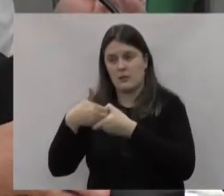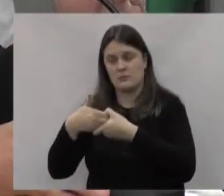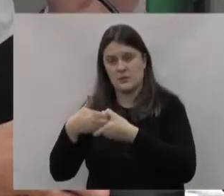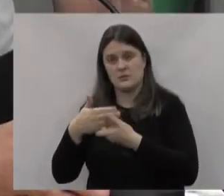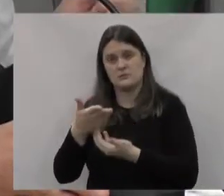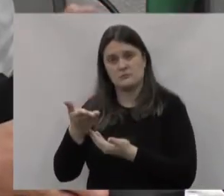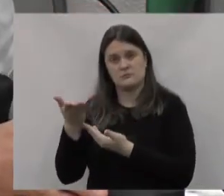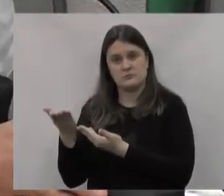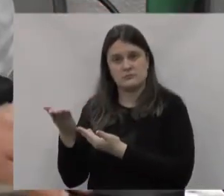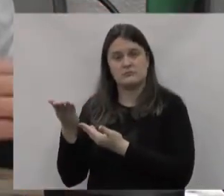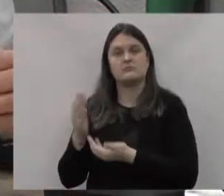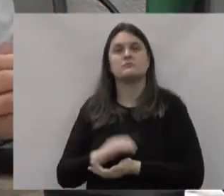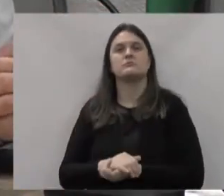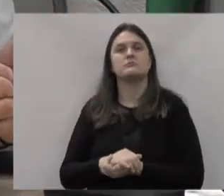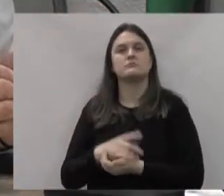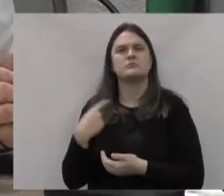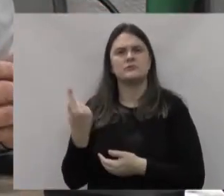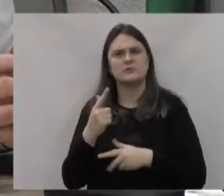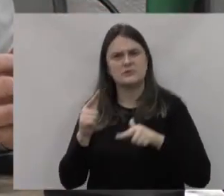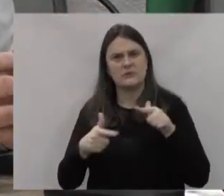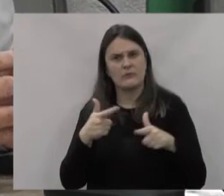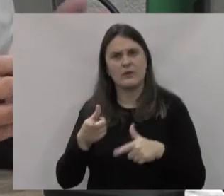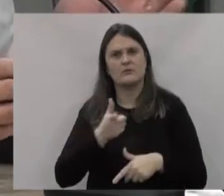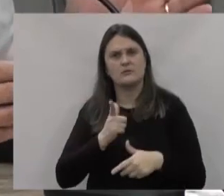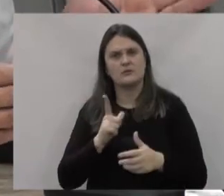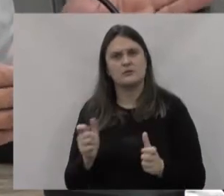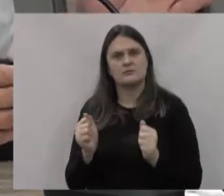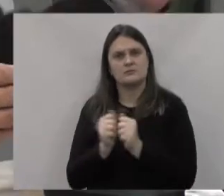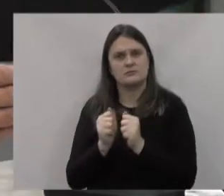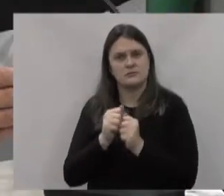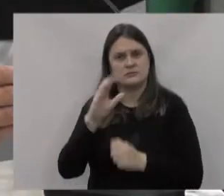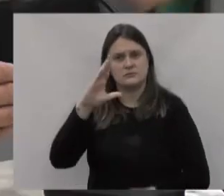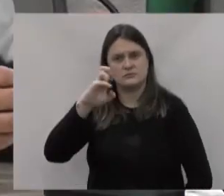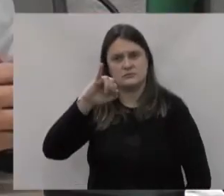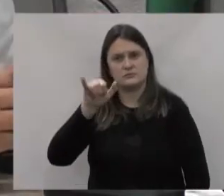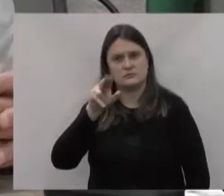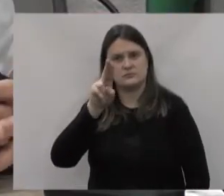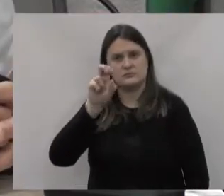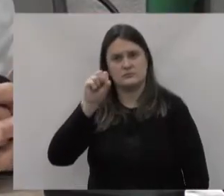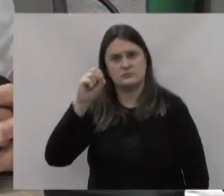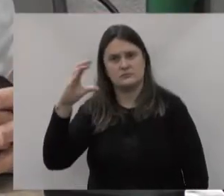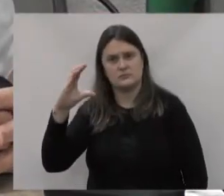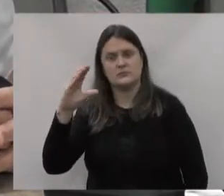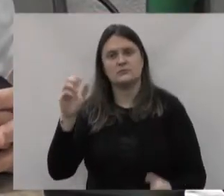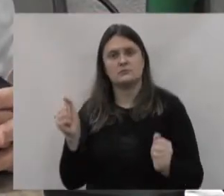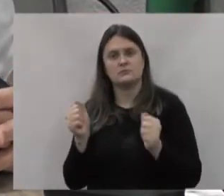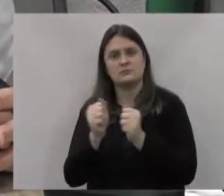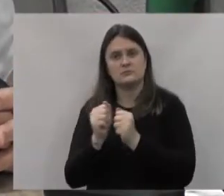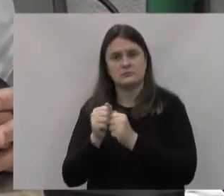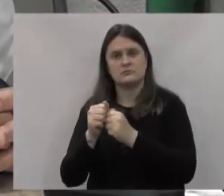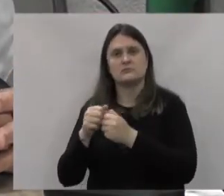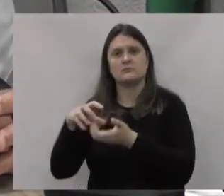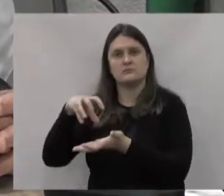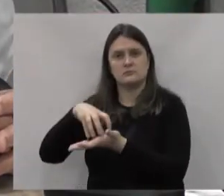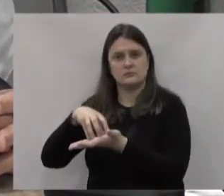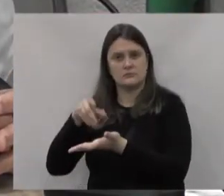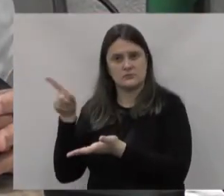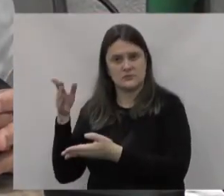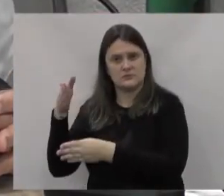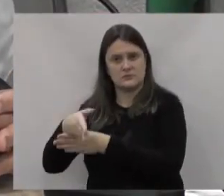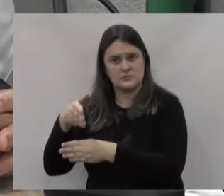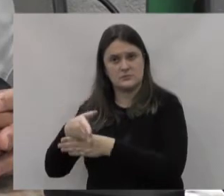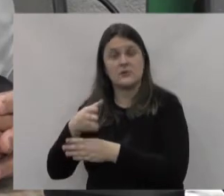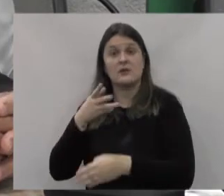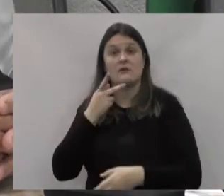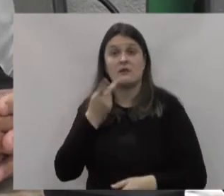vocês por esta ação que vocês estão tendo junto ao Sejusc, junto à instituição que você pertence,